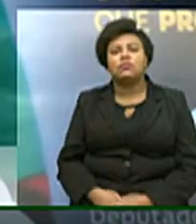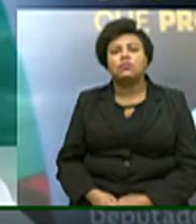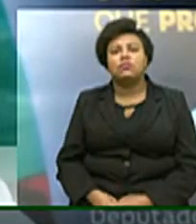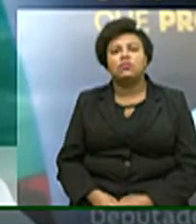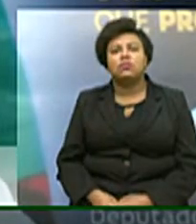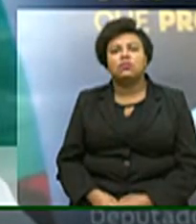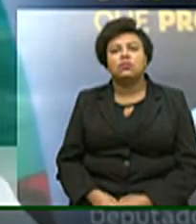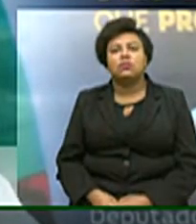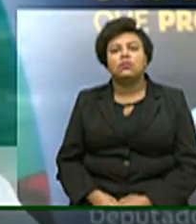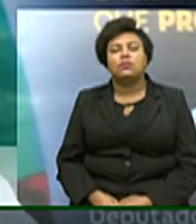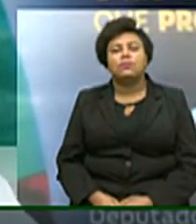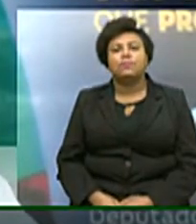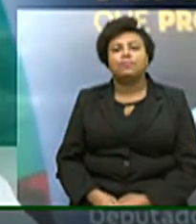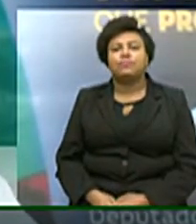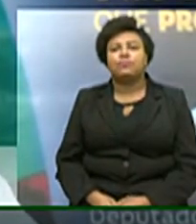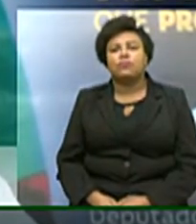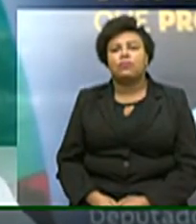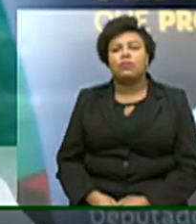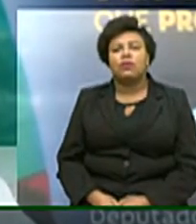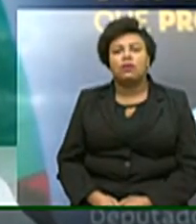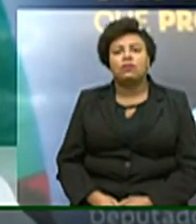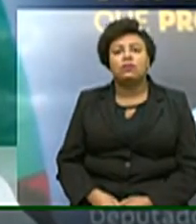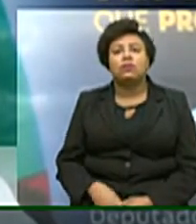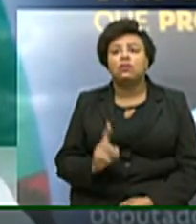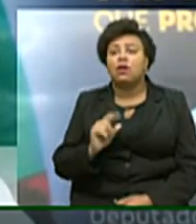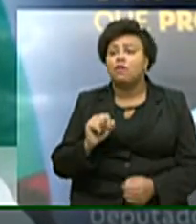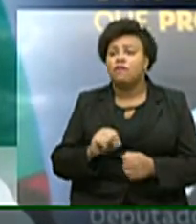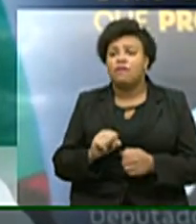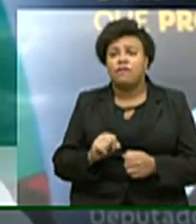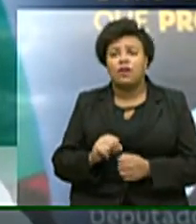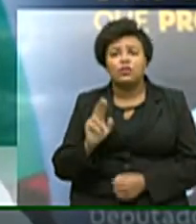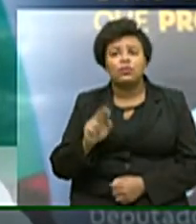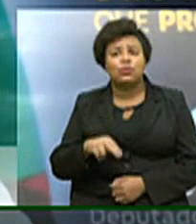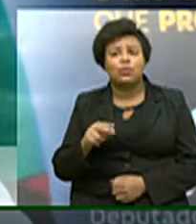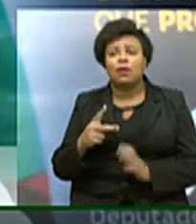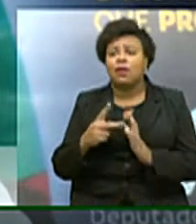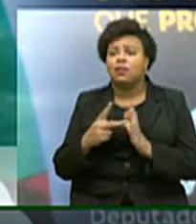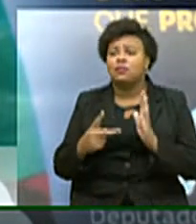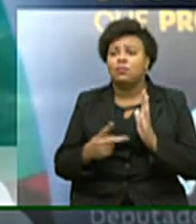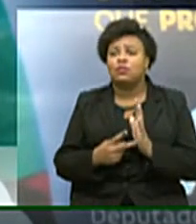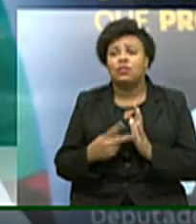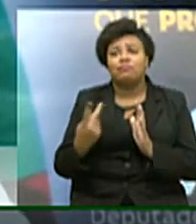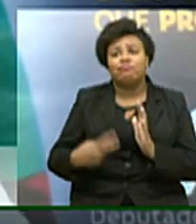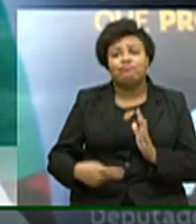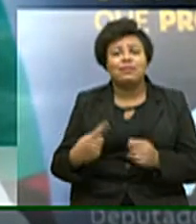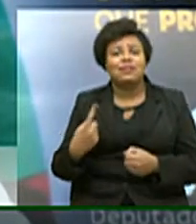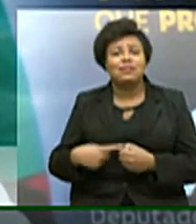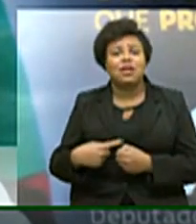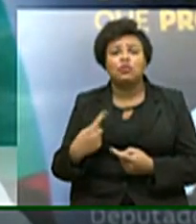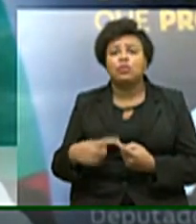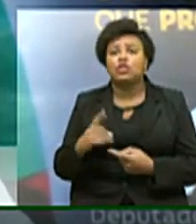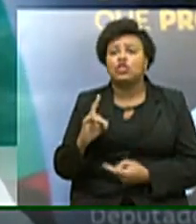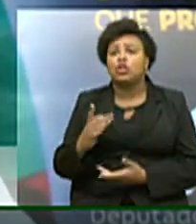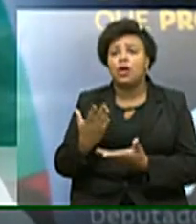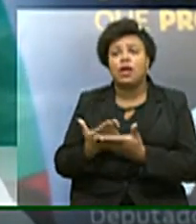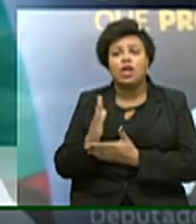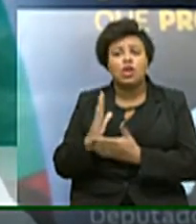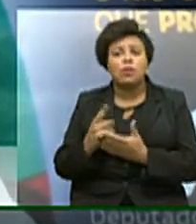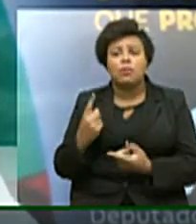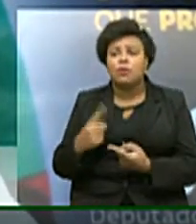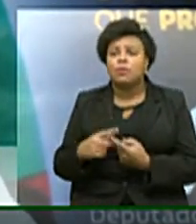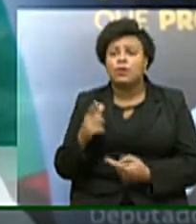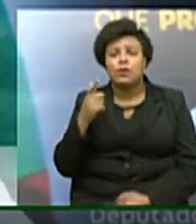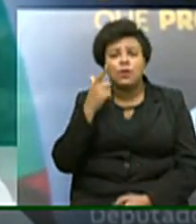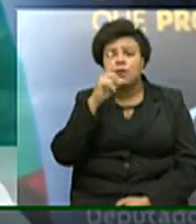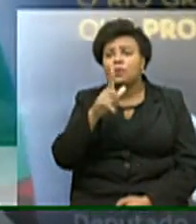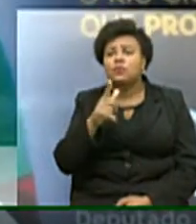inclusive, não faço jamais esse tipo de projeto aqui na minha cidade, porque só tenho me incomodado, porque não